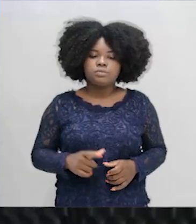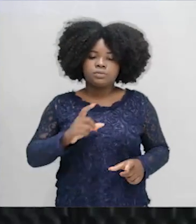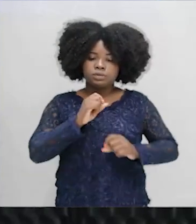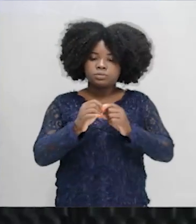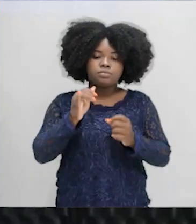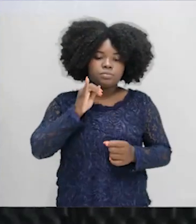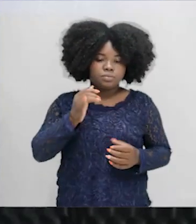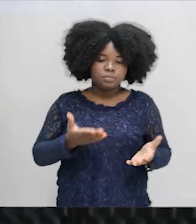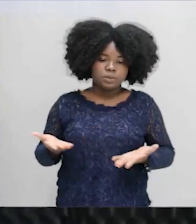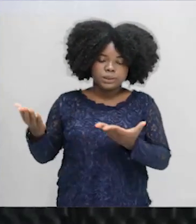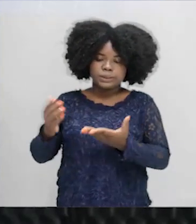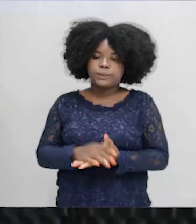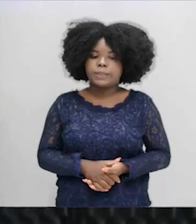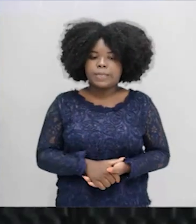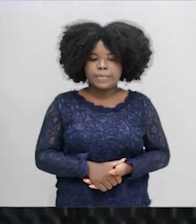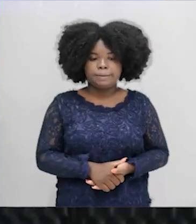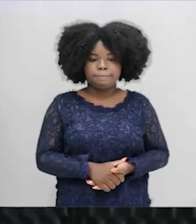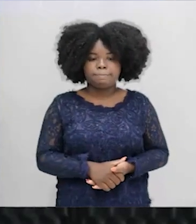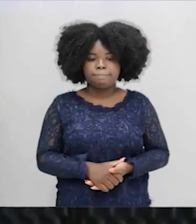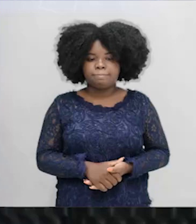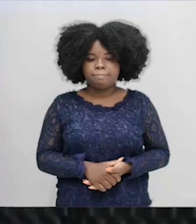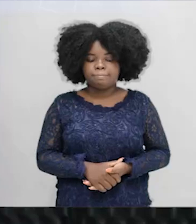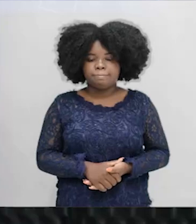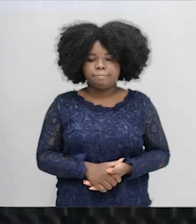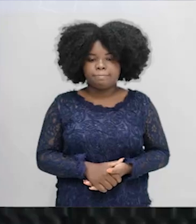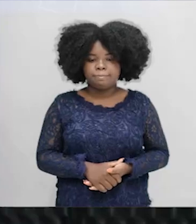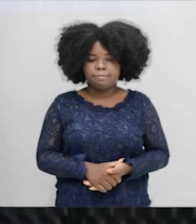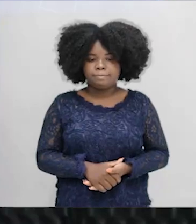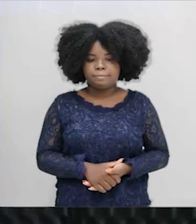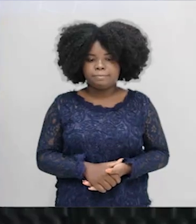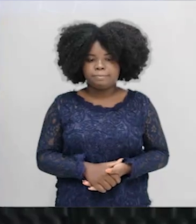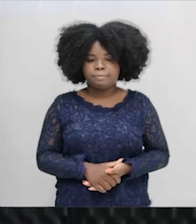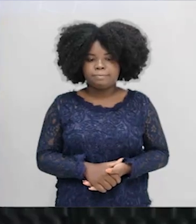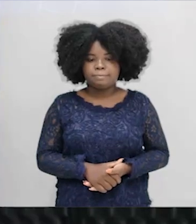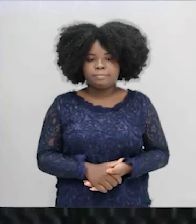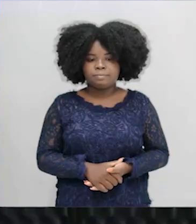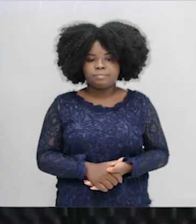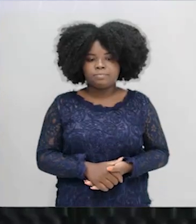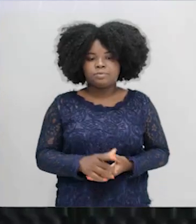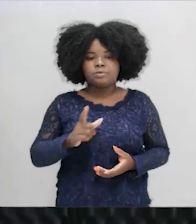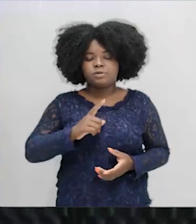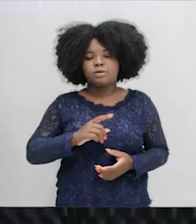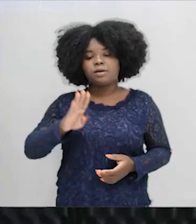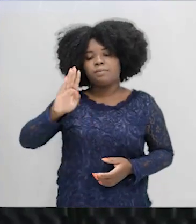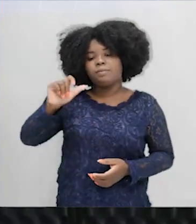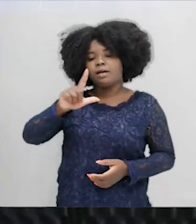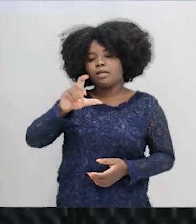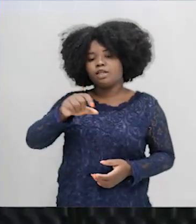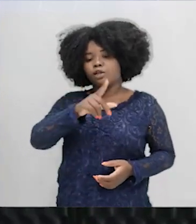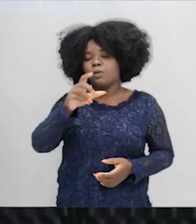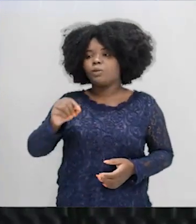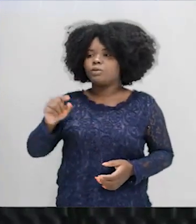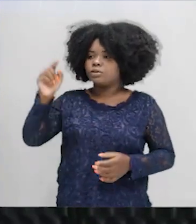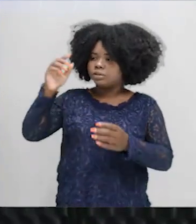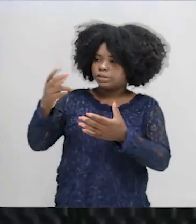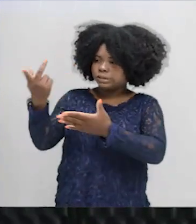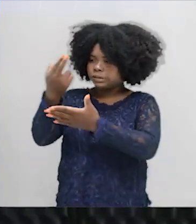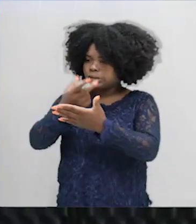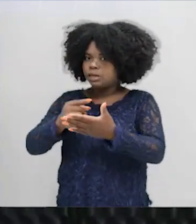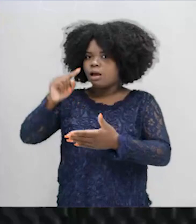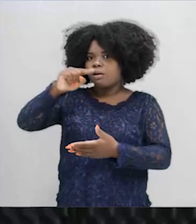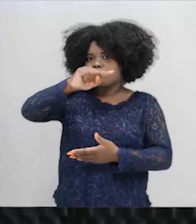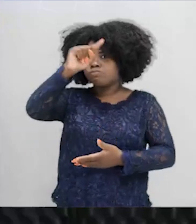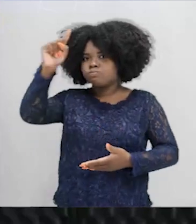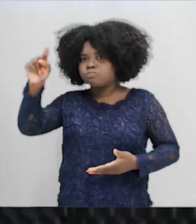por exemplo, o formato, deixa eu só passar um pouquinho aqui, o formato dos balões. O que são os balões? É justamente a estrutura